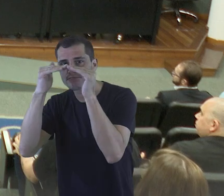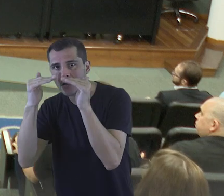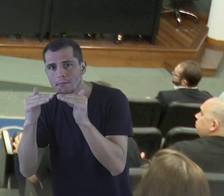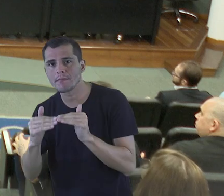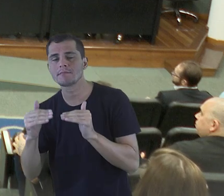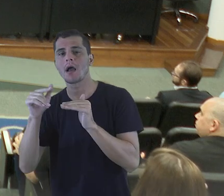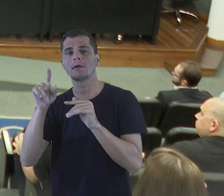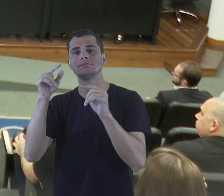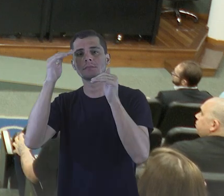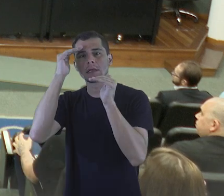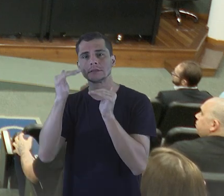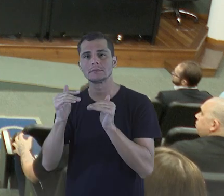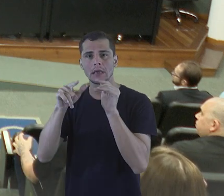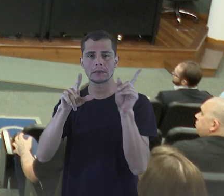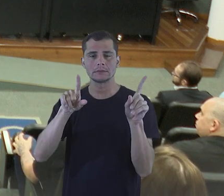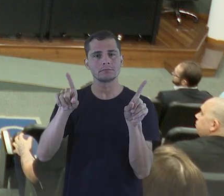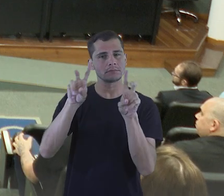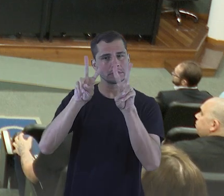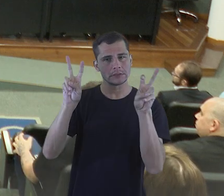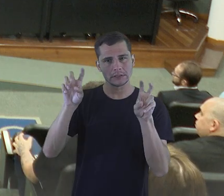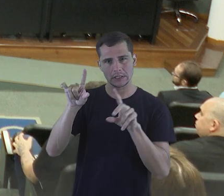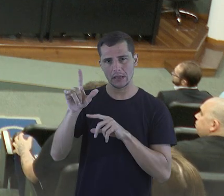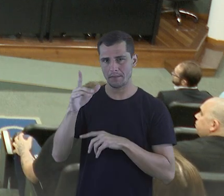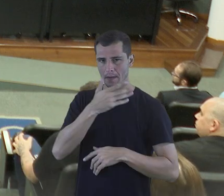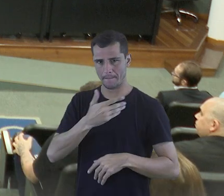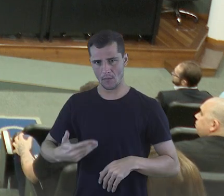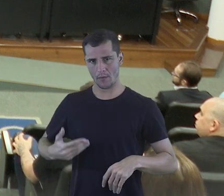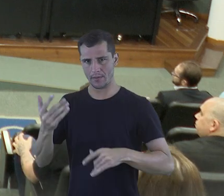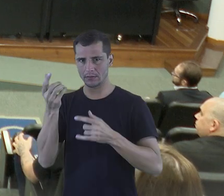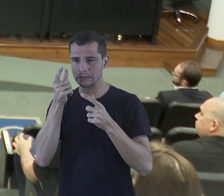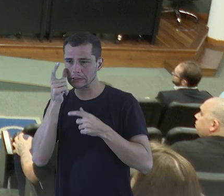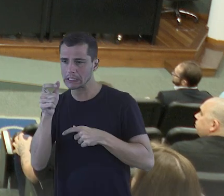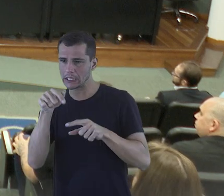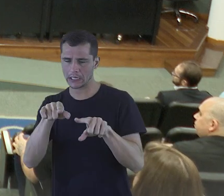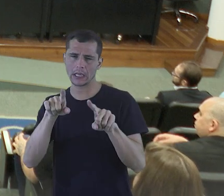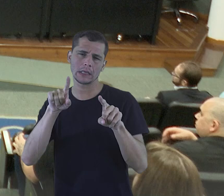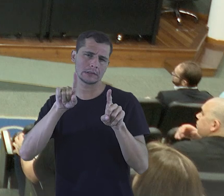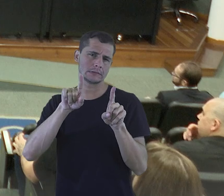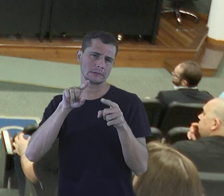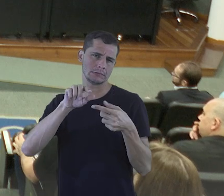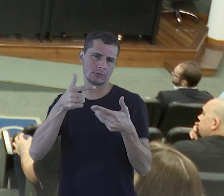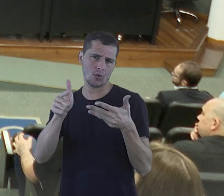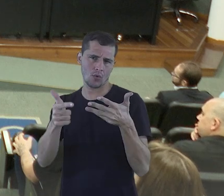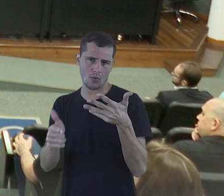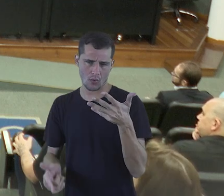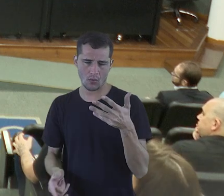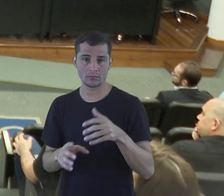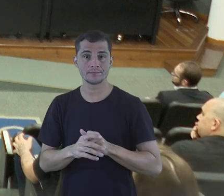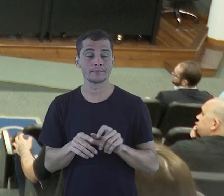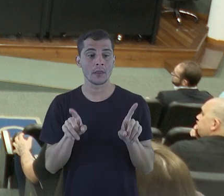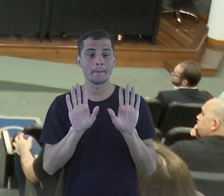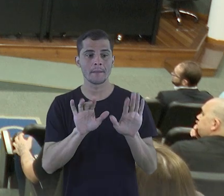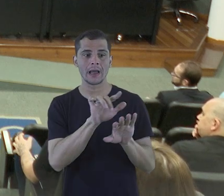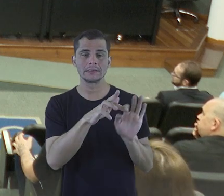feito para atender a obrigação legal XYZ na finalidade de interesse público e etc